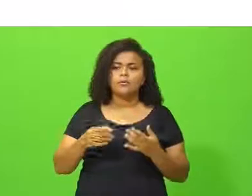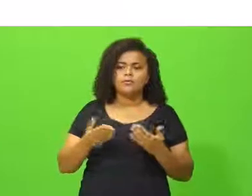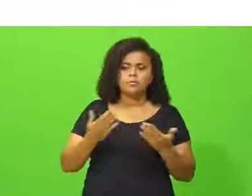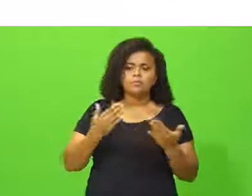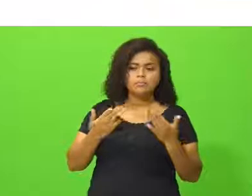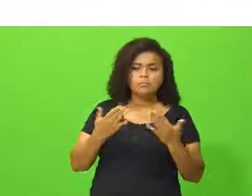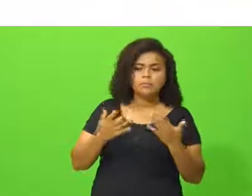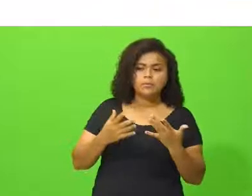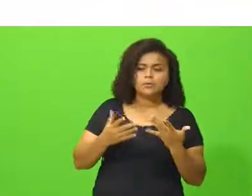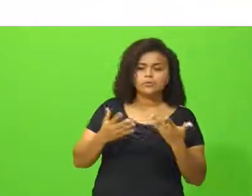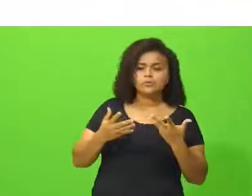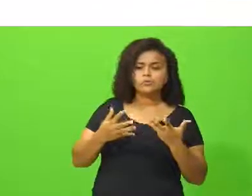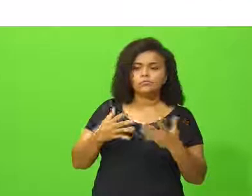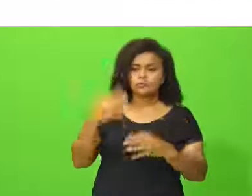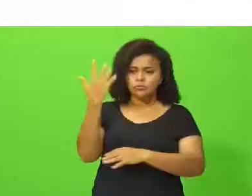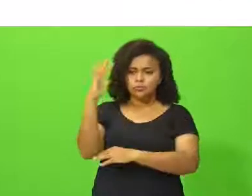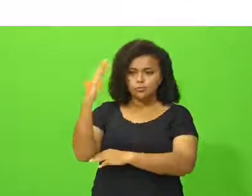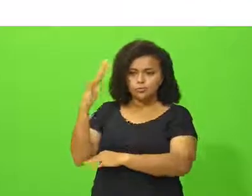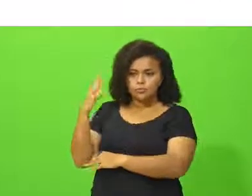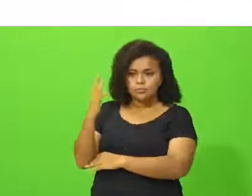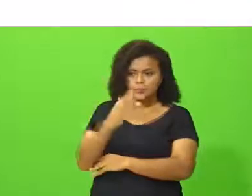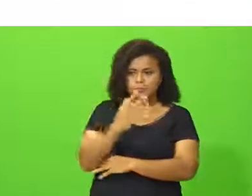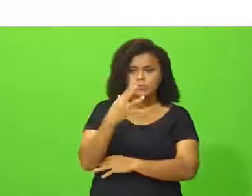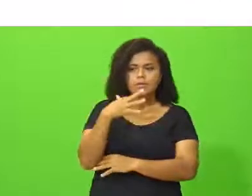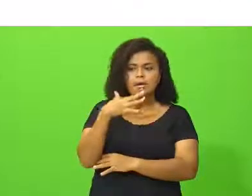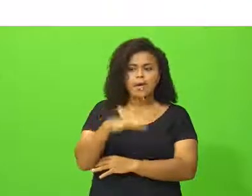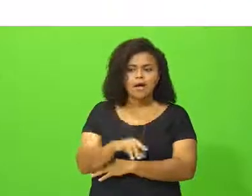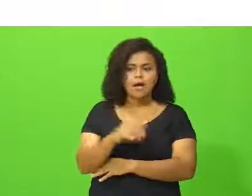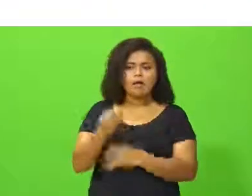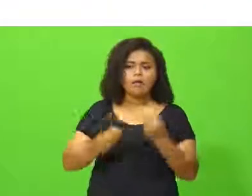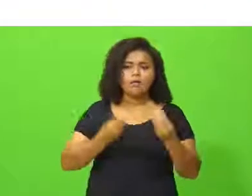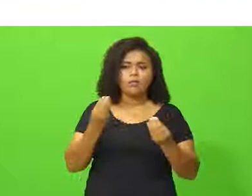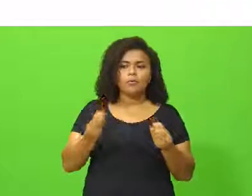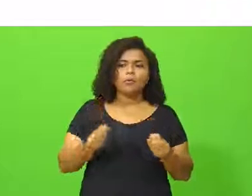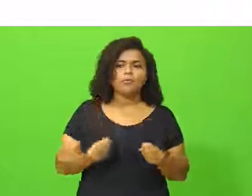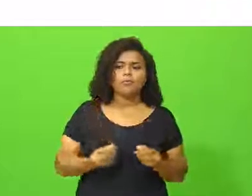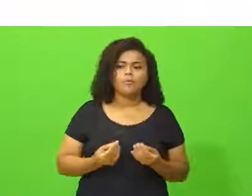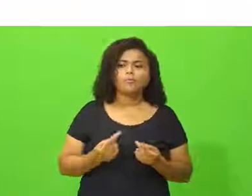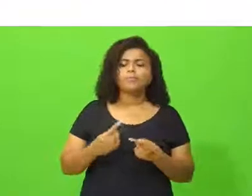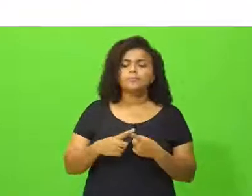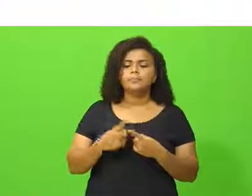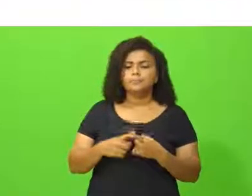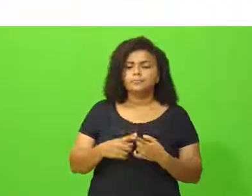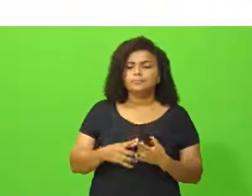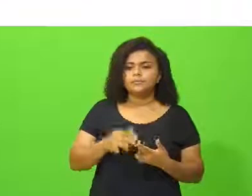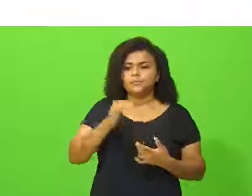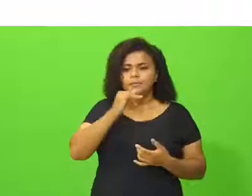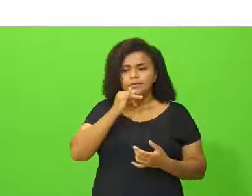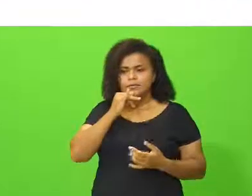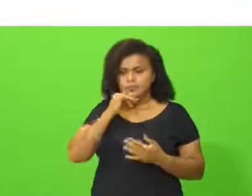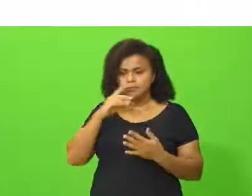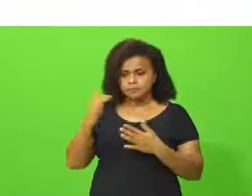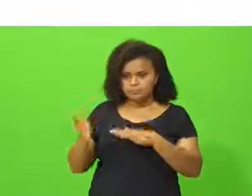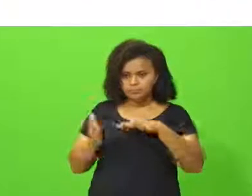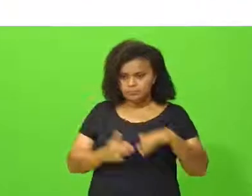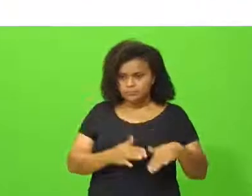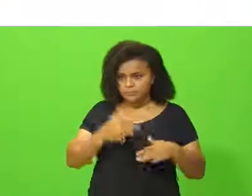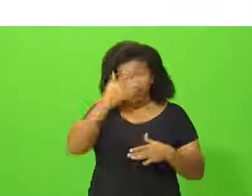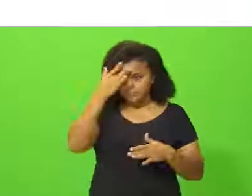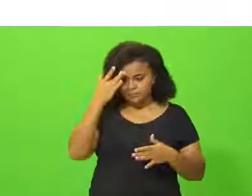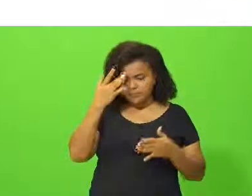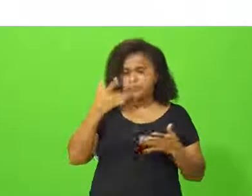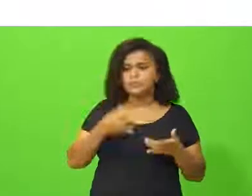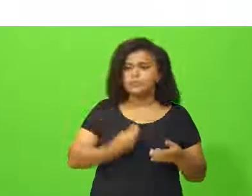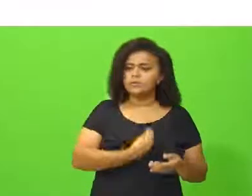ambiental. Por exemplo, né, quando há o deslocamento de uma população residente em palafitas para uma nova